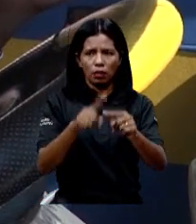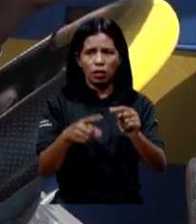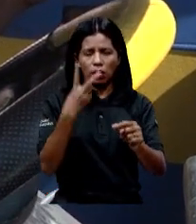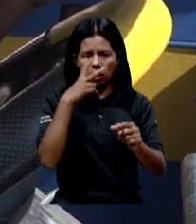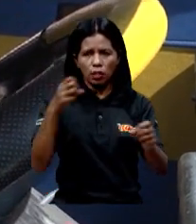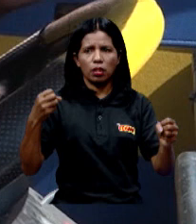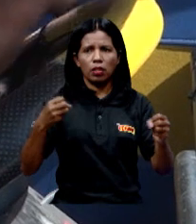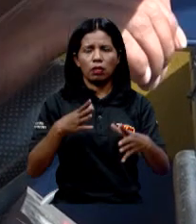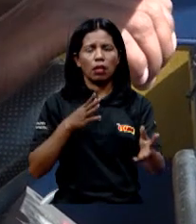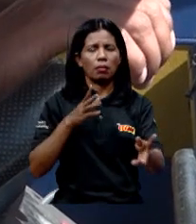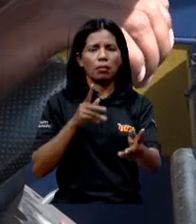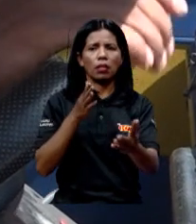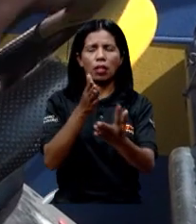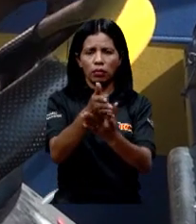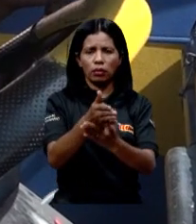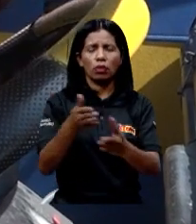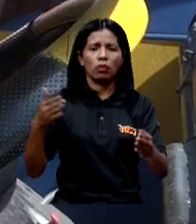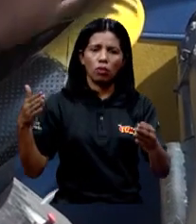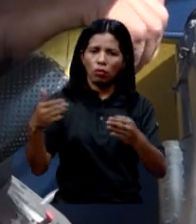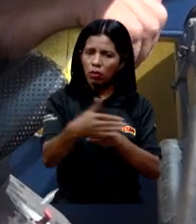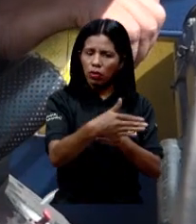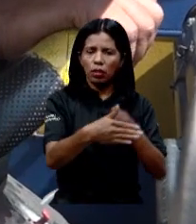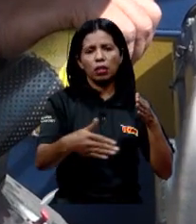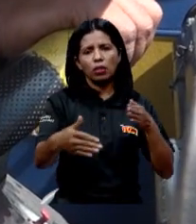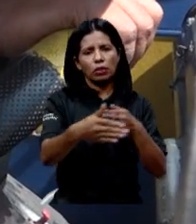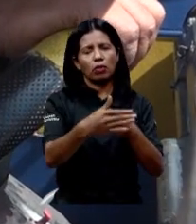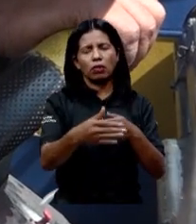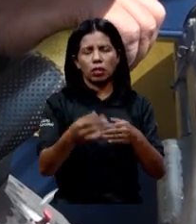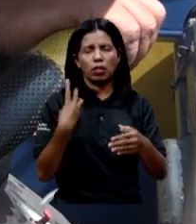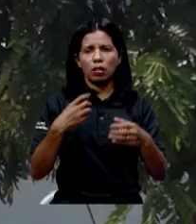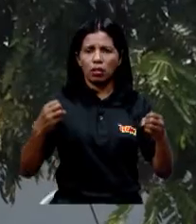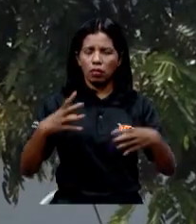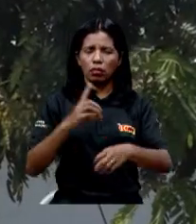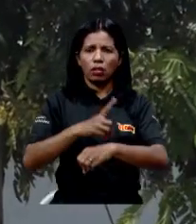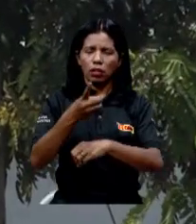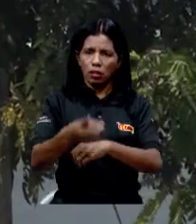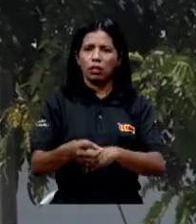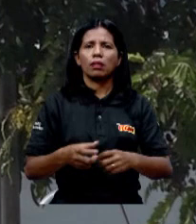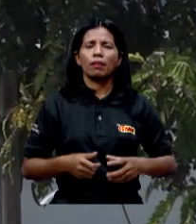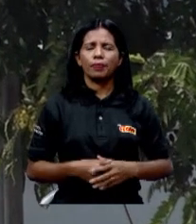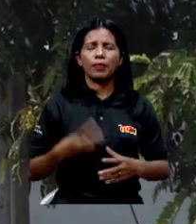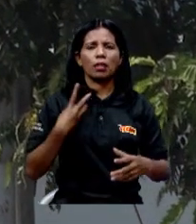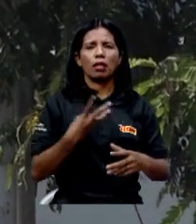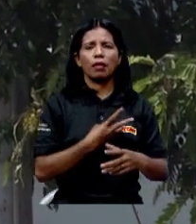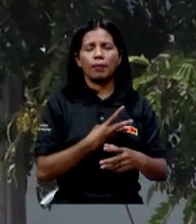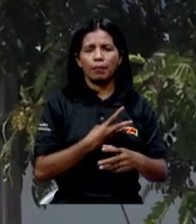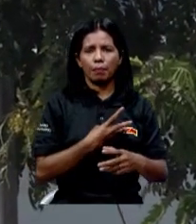tau yang balon sang derpenti korta asnet tau itu hitan disaster rumah nabe ansa ba ami konduktor